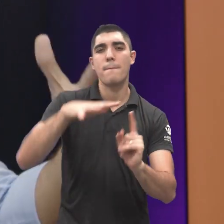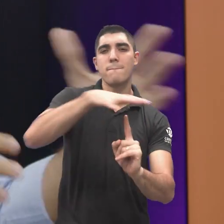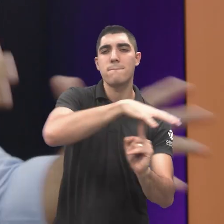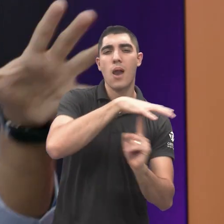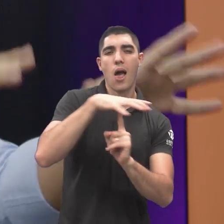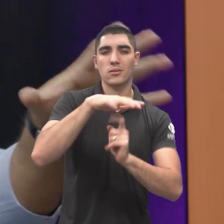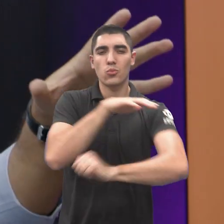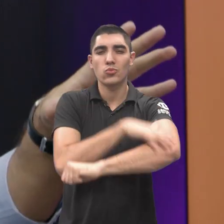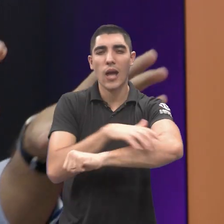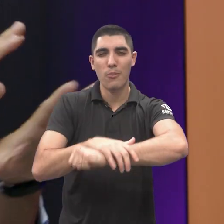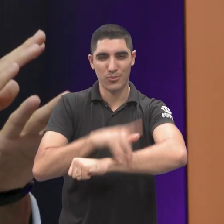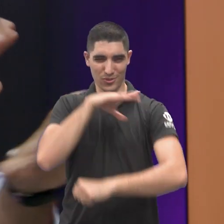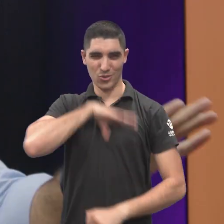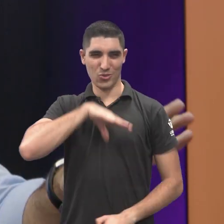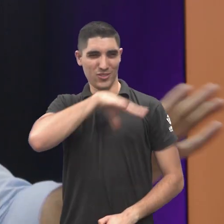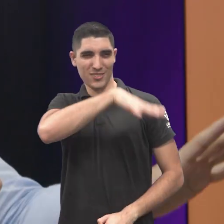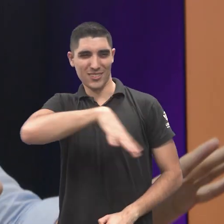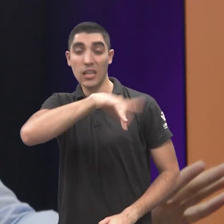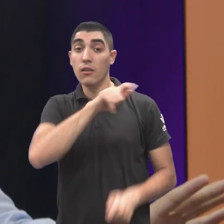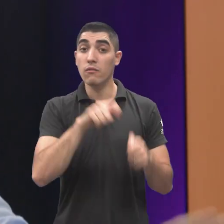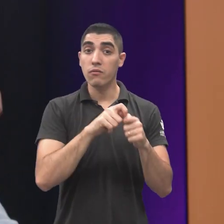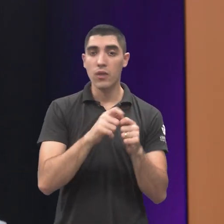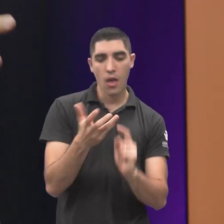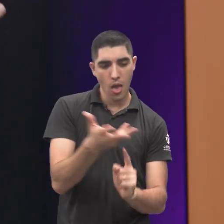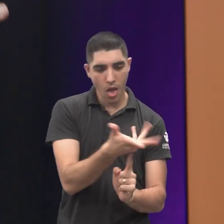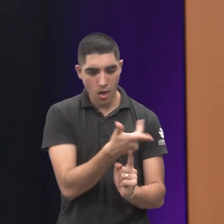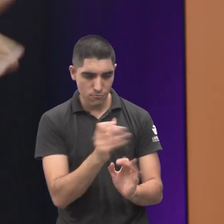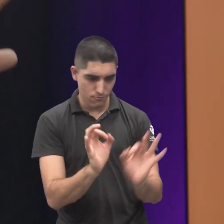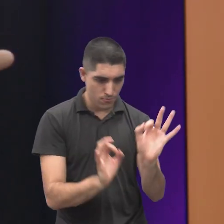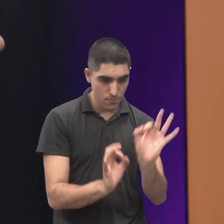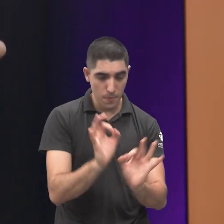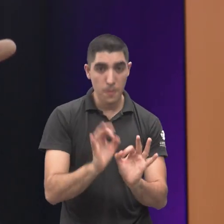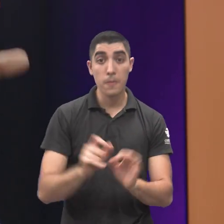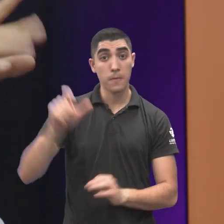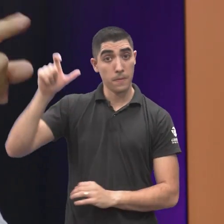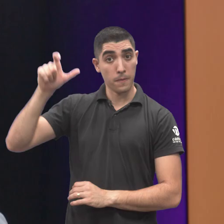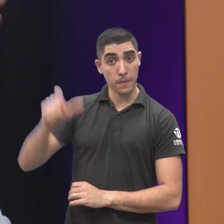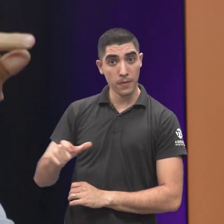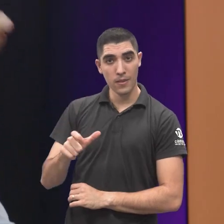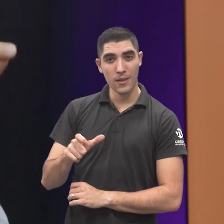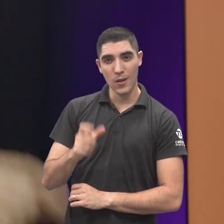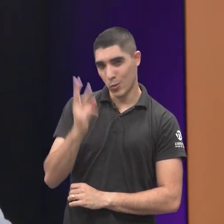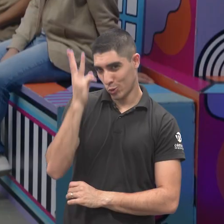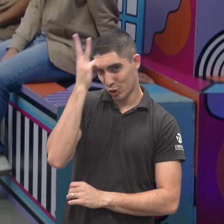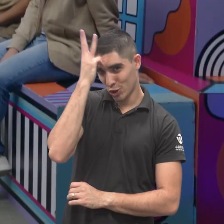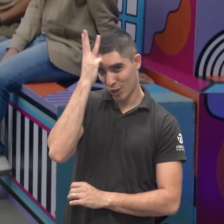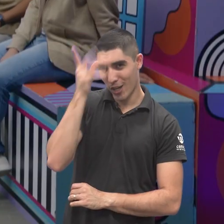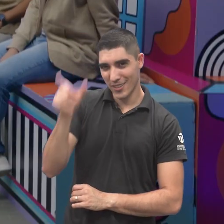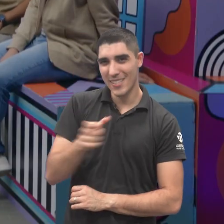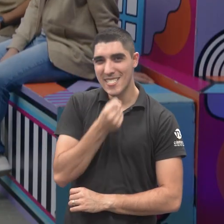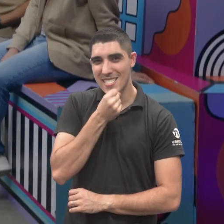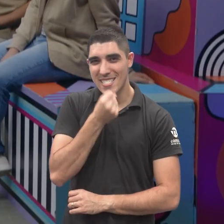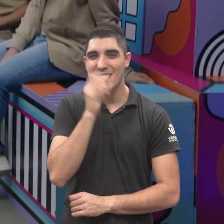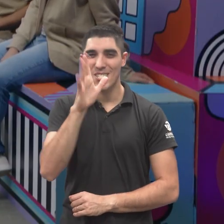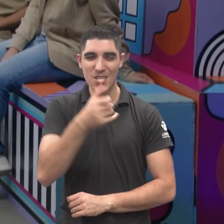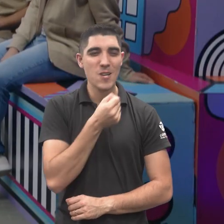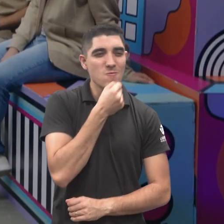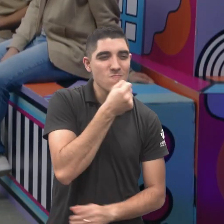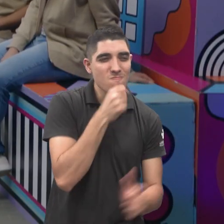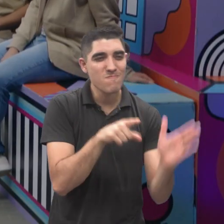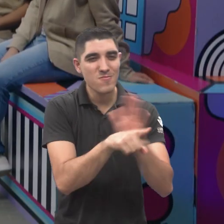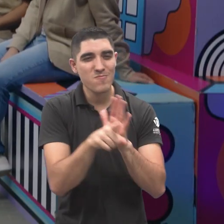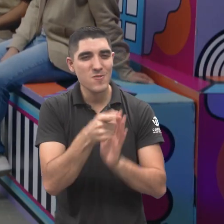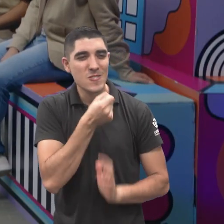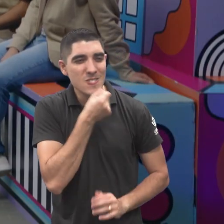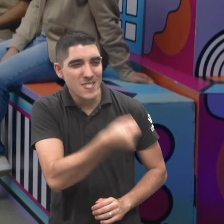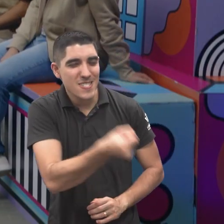vários projetos, fizeram arte enquanto a população estava lá. O Thiago cobriu, tô dando um furo aqui de reportagem, que ele sabe. É verdade. E é